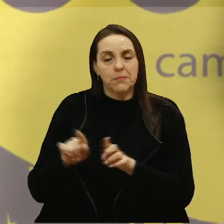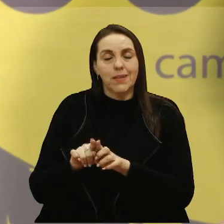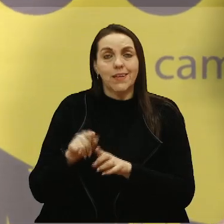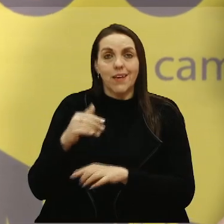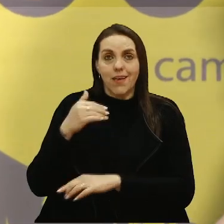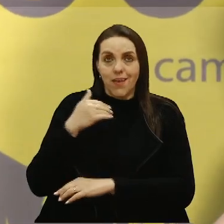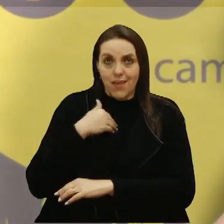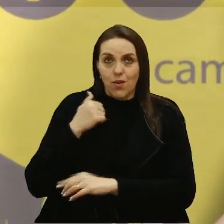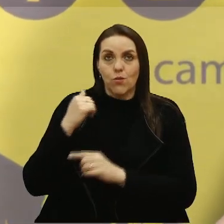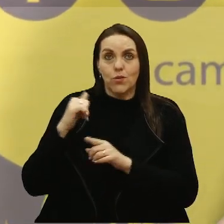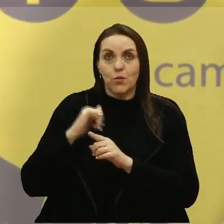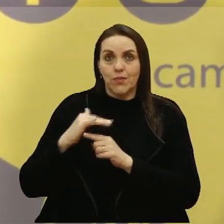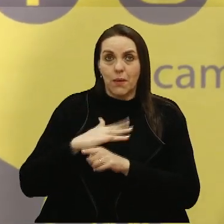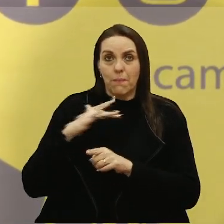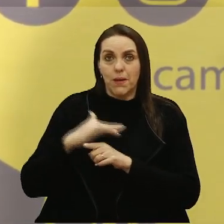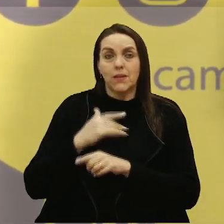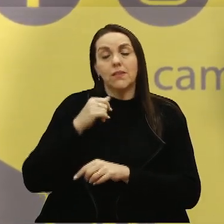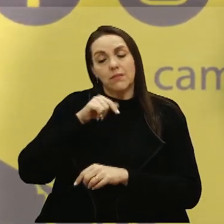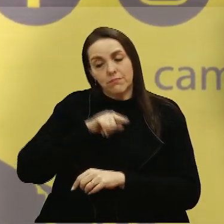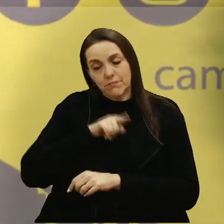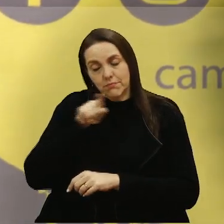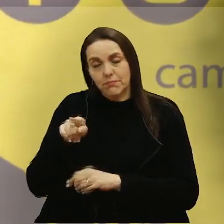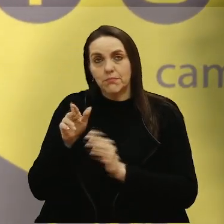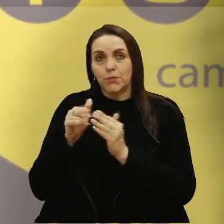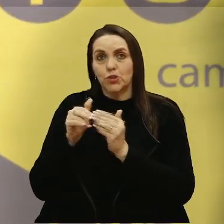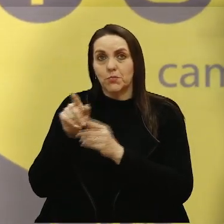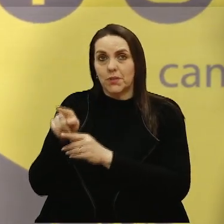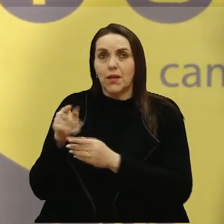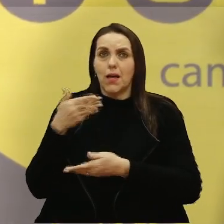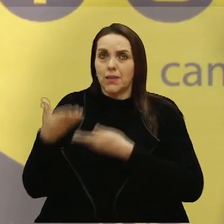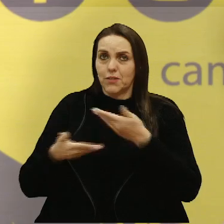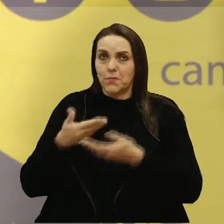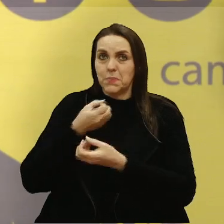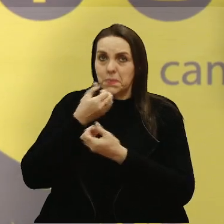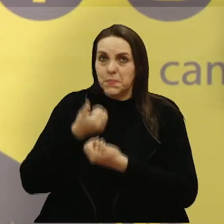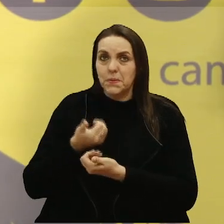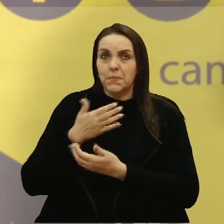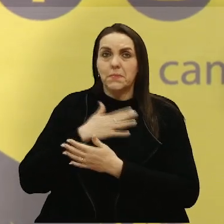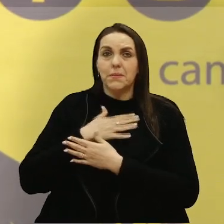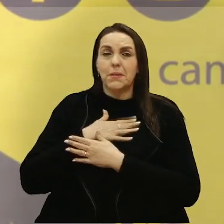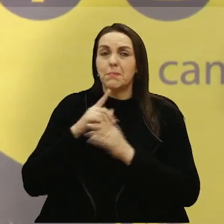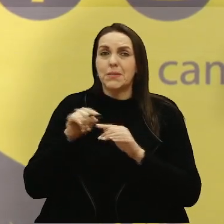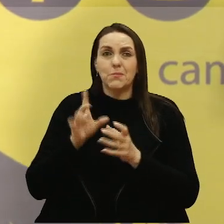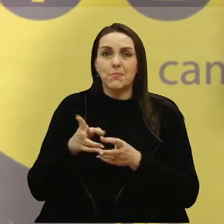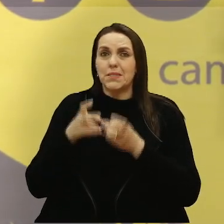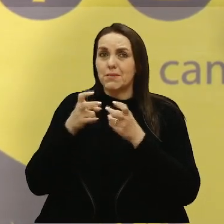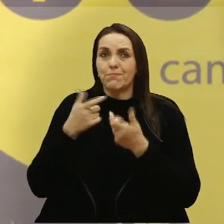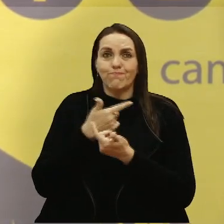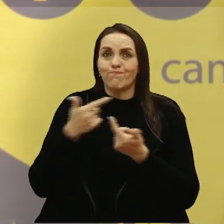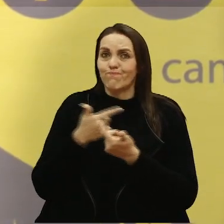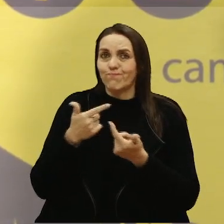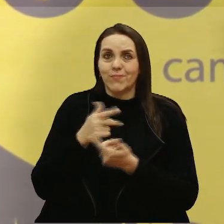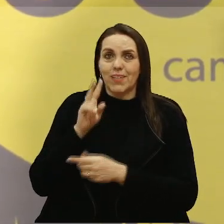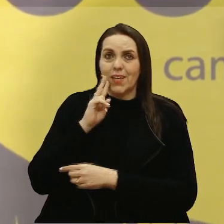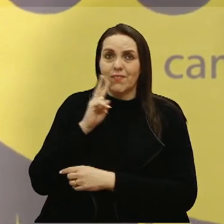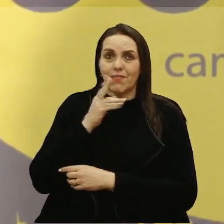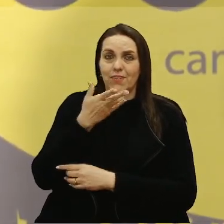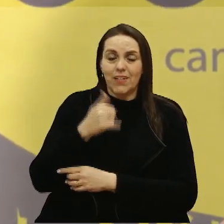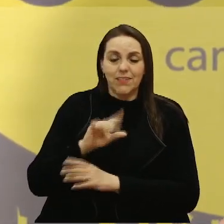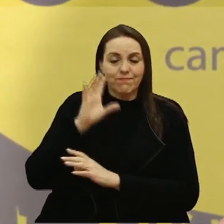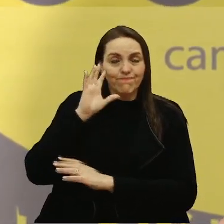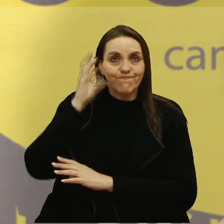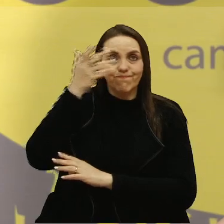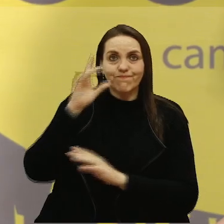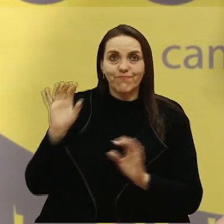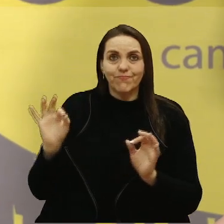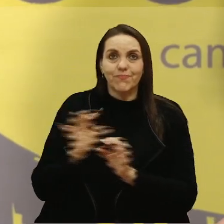sou demandado, eu recorro a ele, sou muito bem atendido, mas eu vejo que não existe, Viviane, uma solução fácil